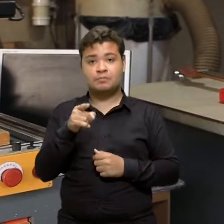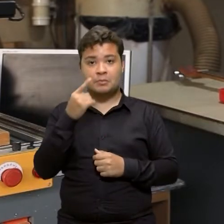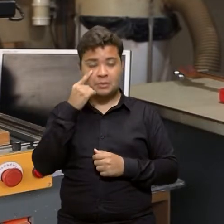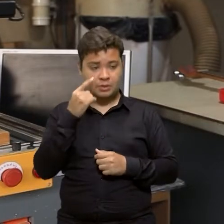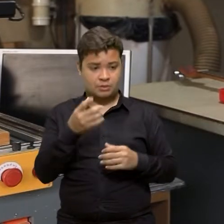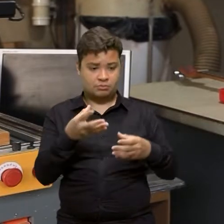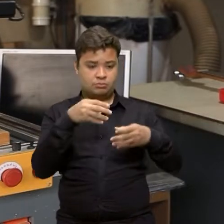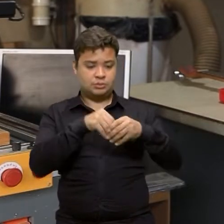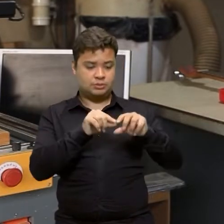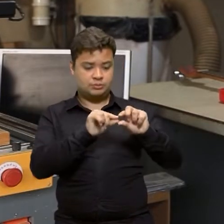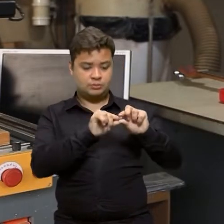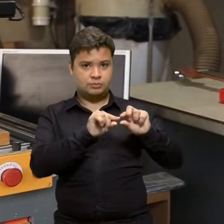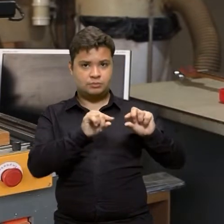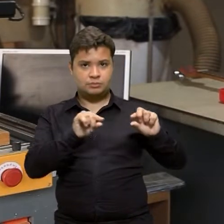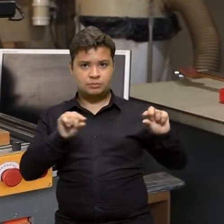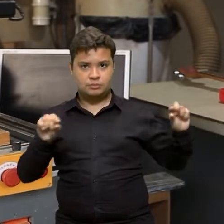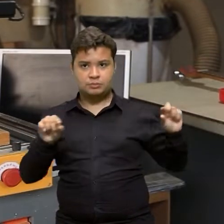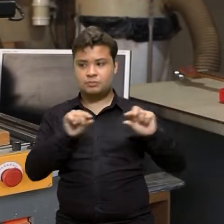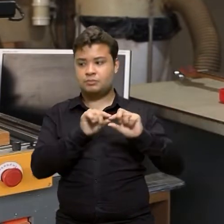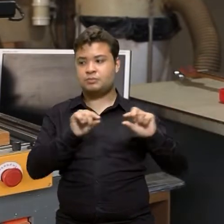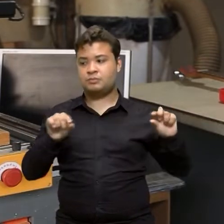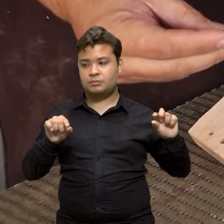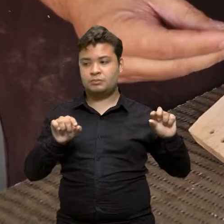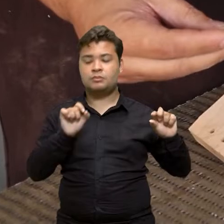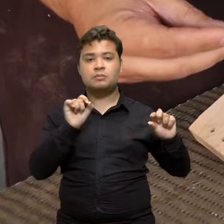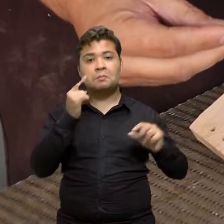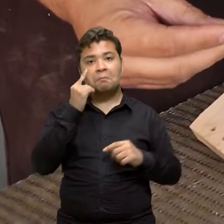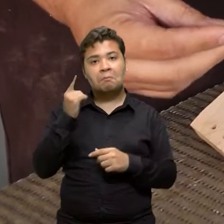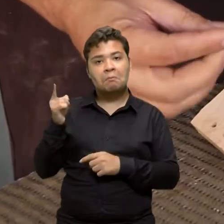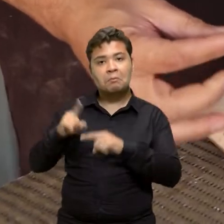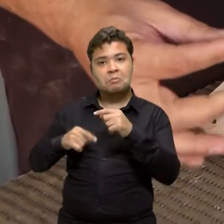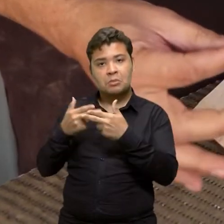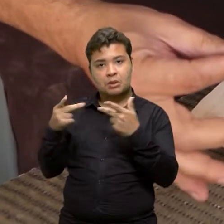do braço a gente tem essa cavidade onde a gente coloca o tensor. Isso